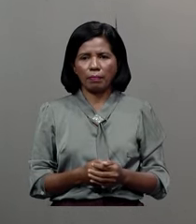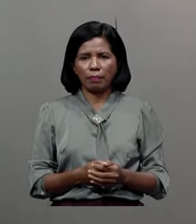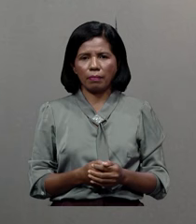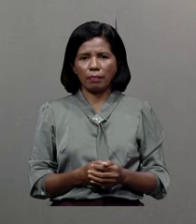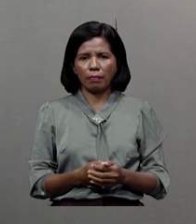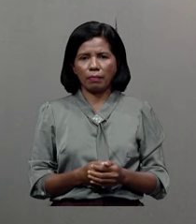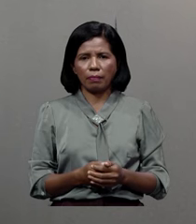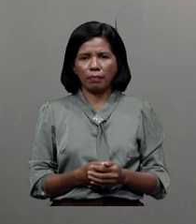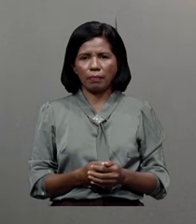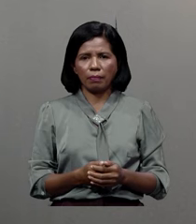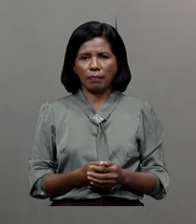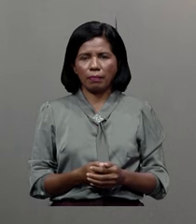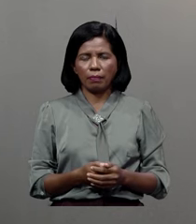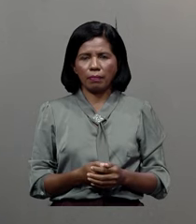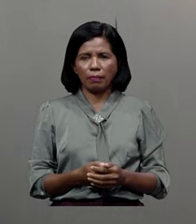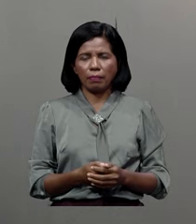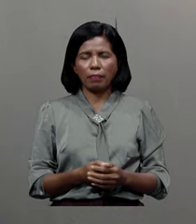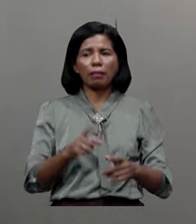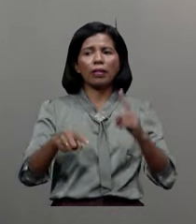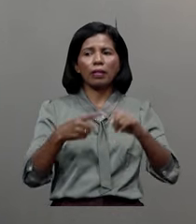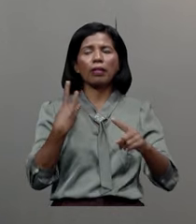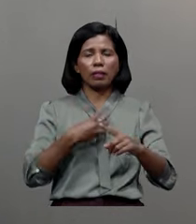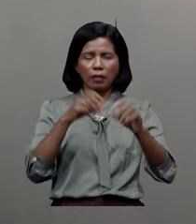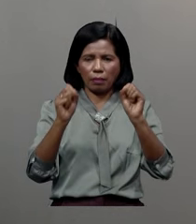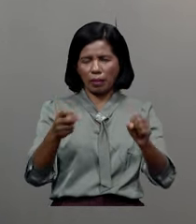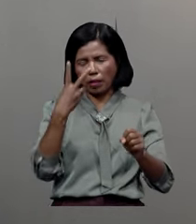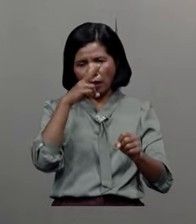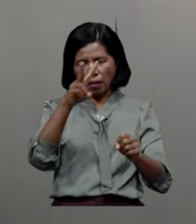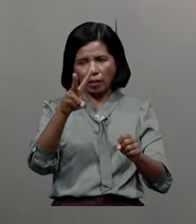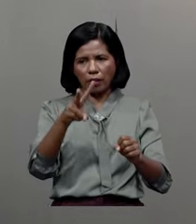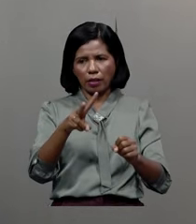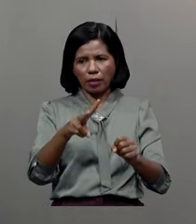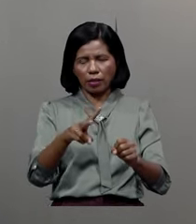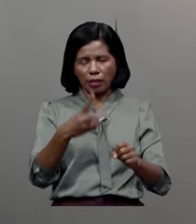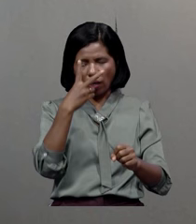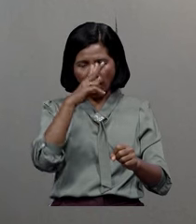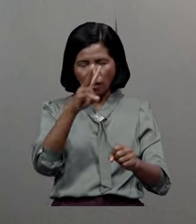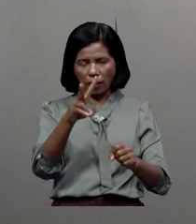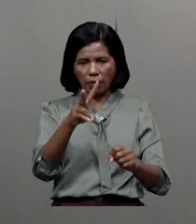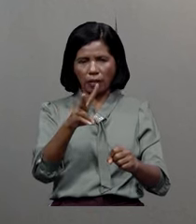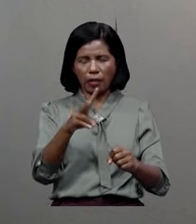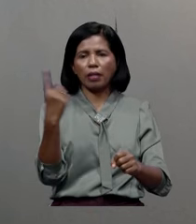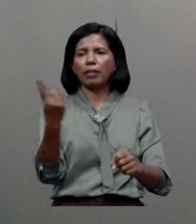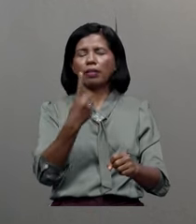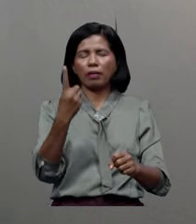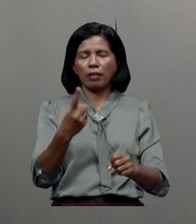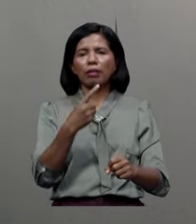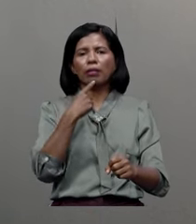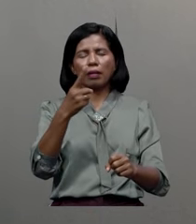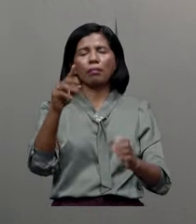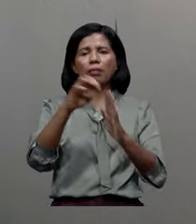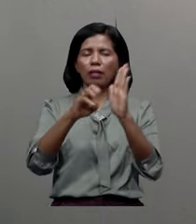ne sensitivo antau ita bangira mai ita detecta ne be hali badame na fatin recomenda ba